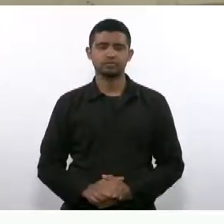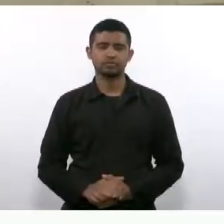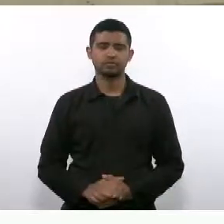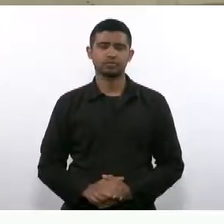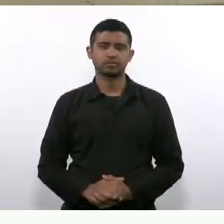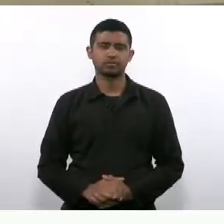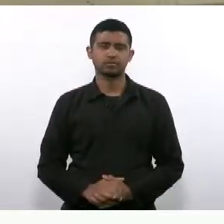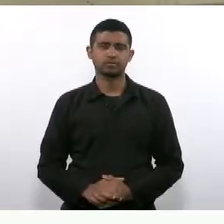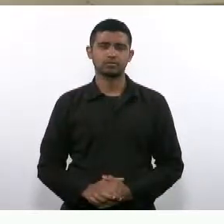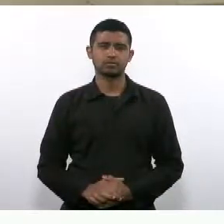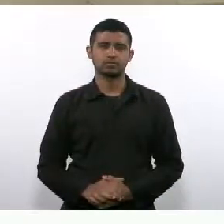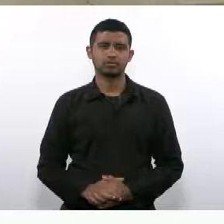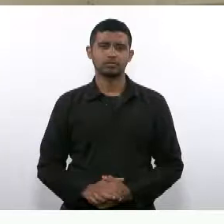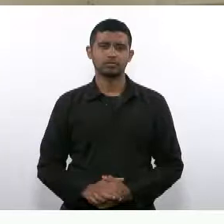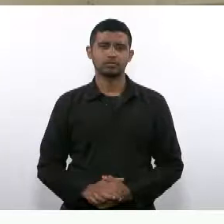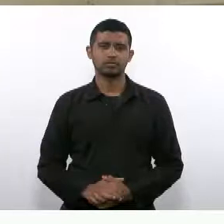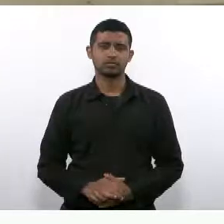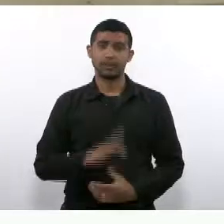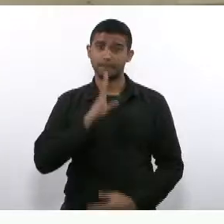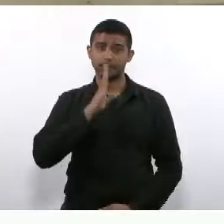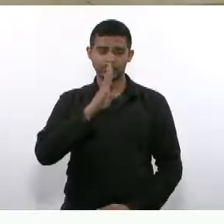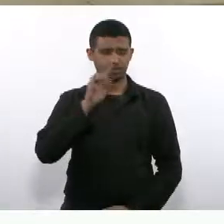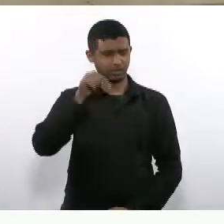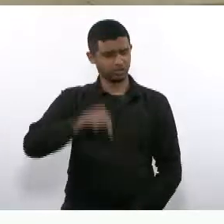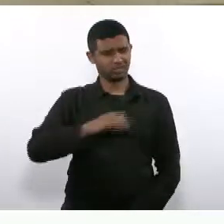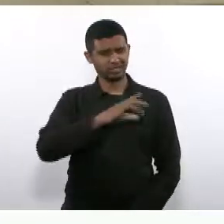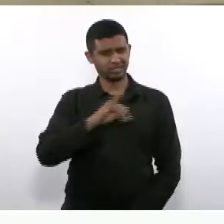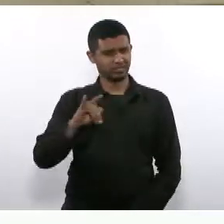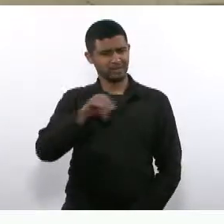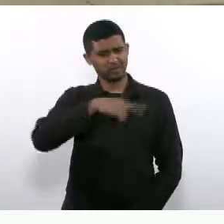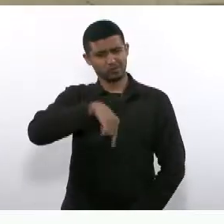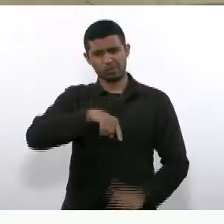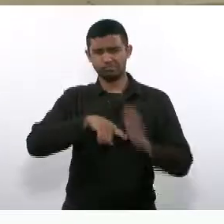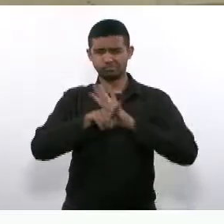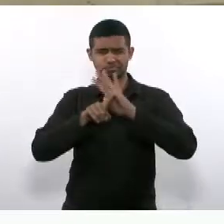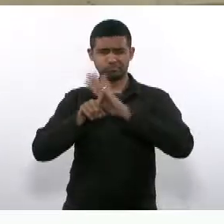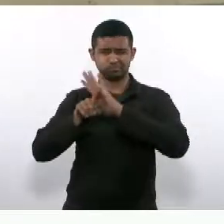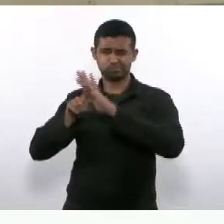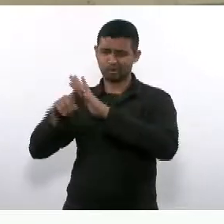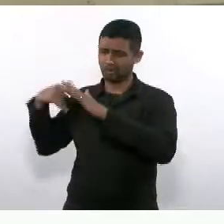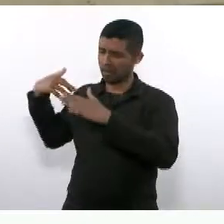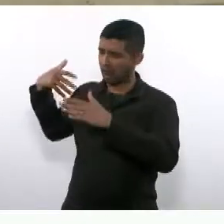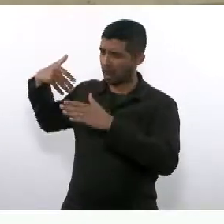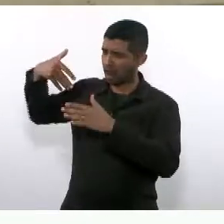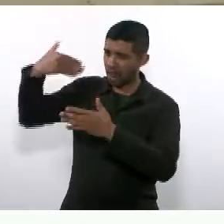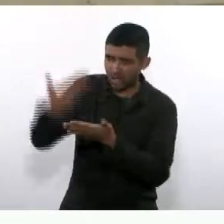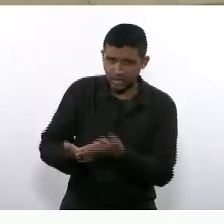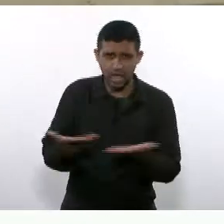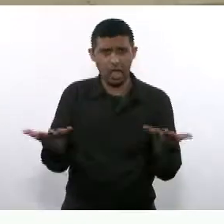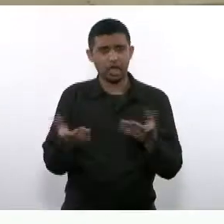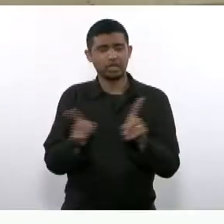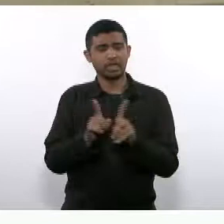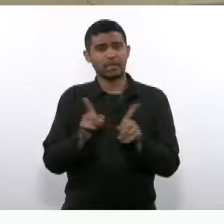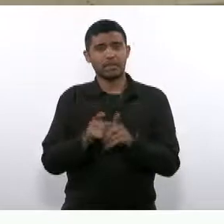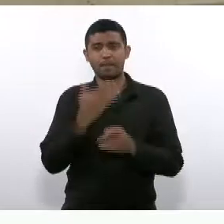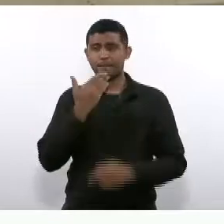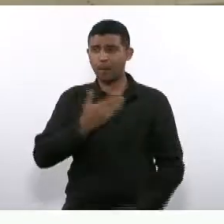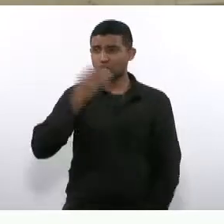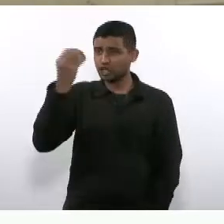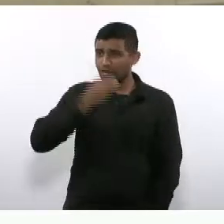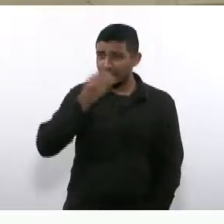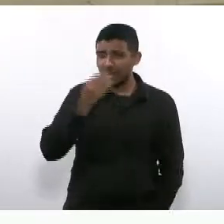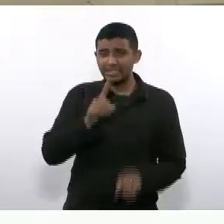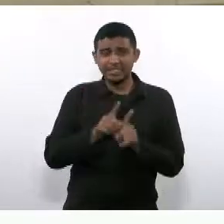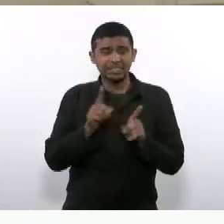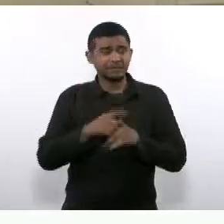que essa CPI apurou até agora e diante da fragilidade e vulnerabilidade das